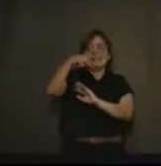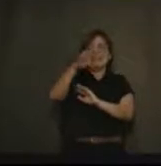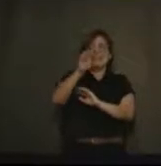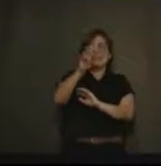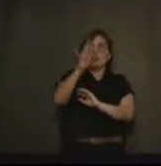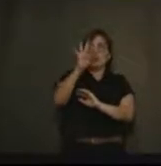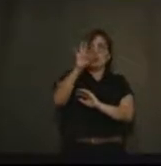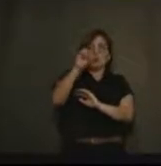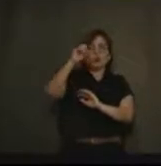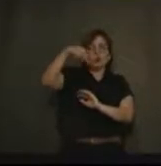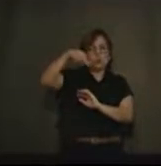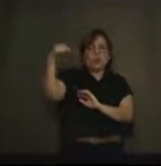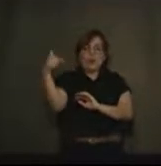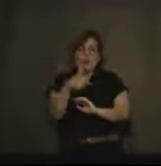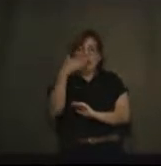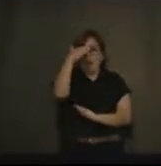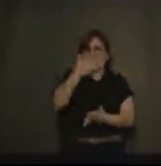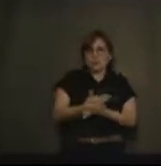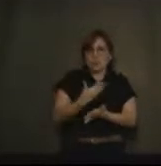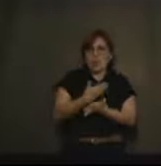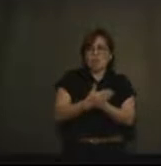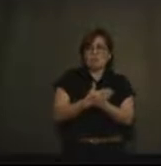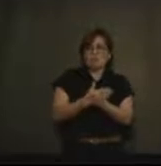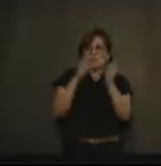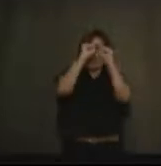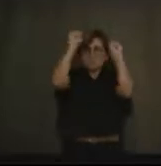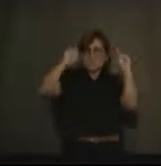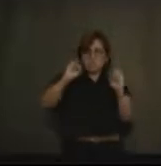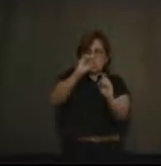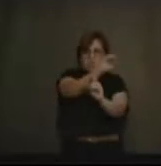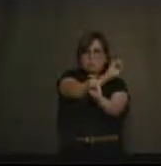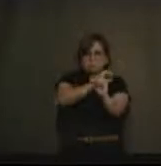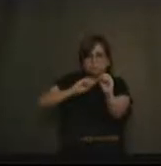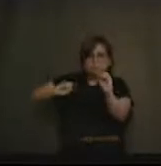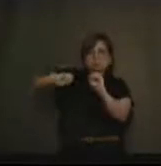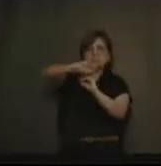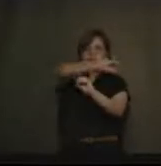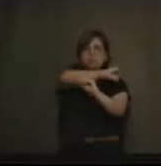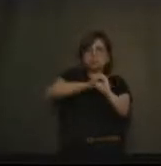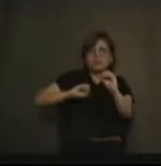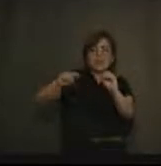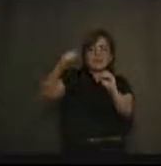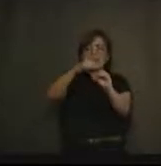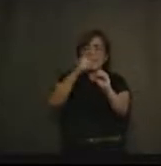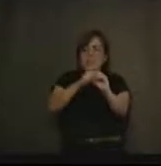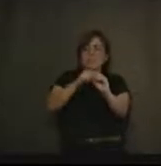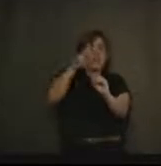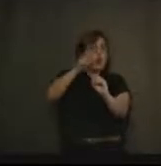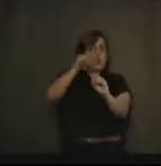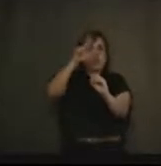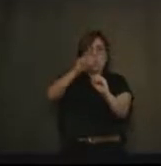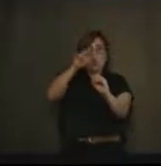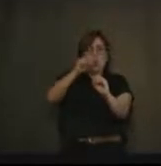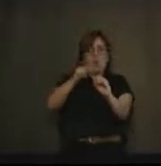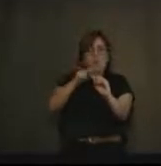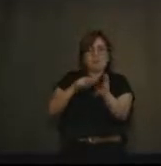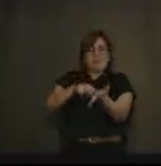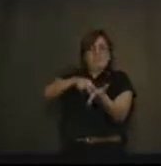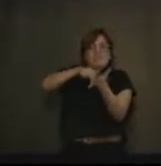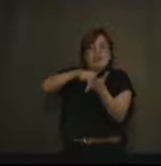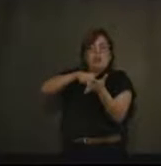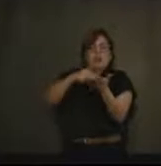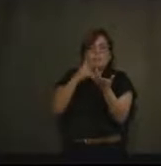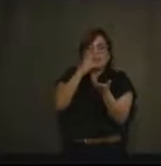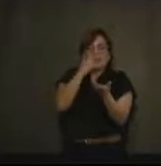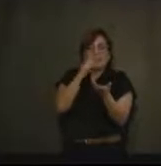que o sistema solar é intrinsecamente instável e que ele só se mantém estável porque Deus fica de olho